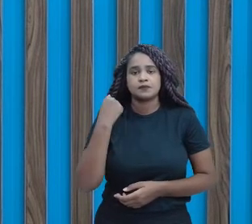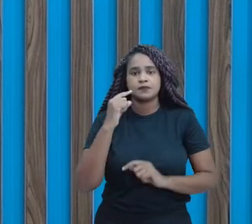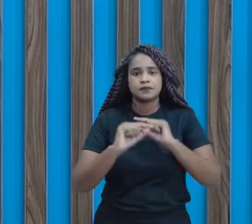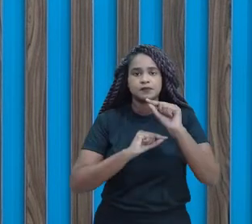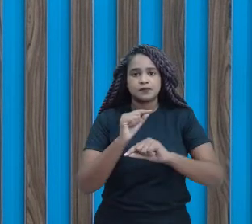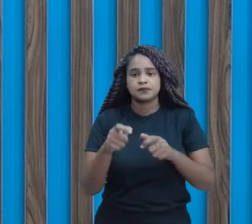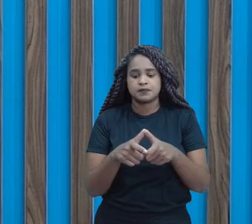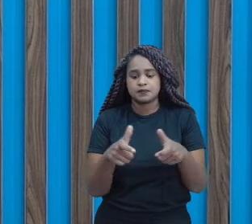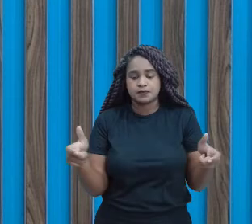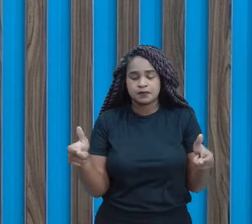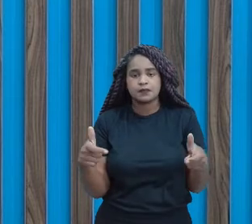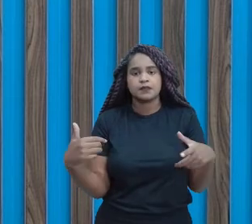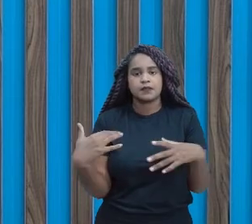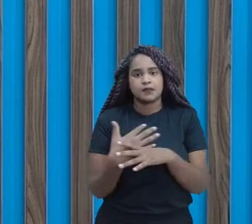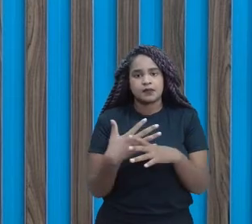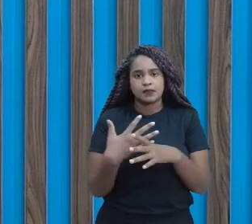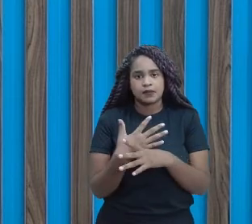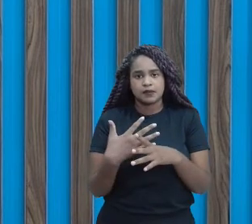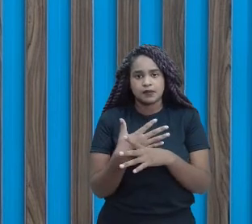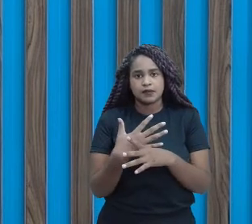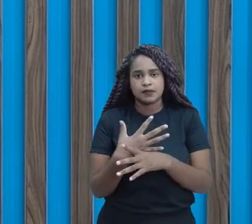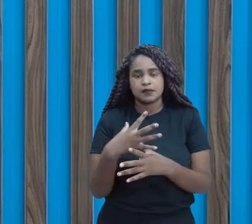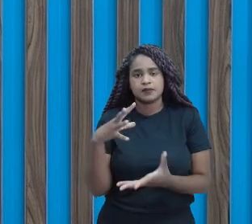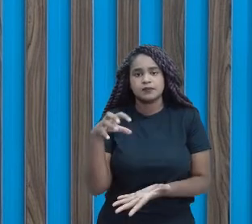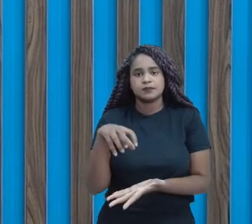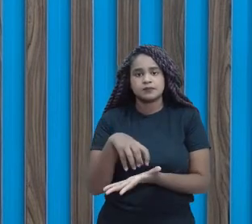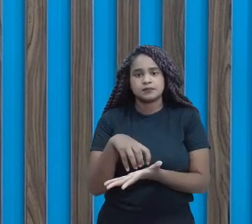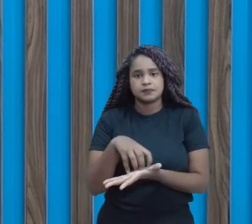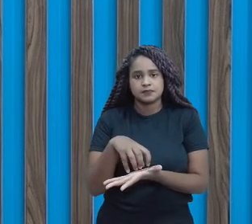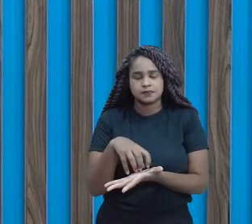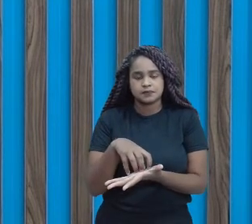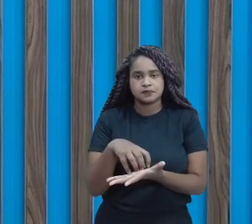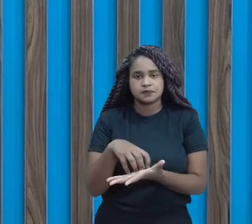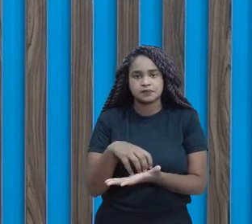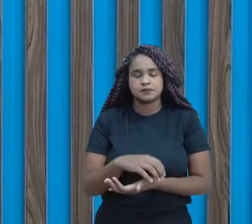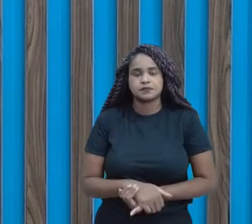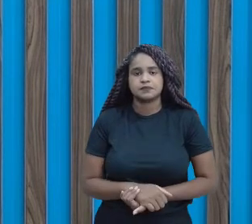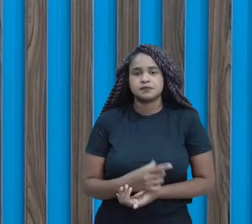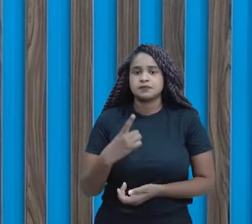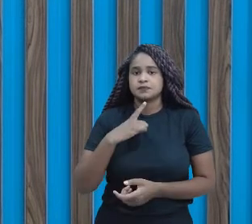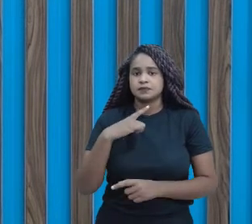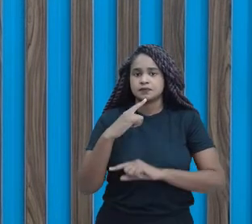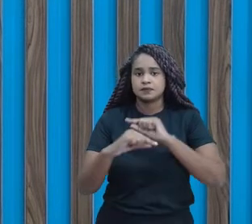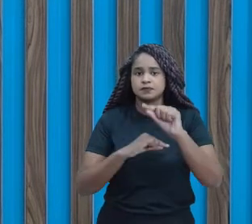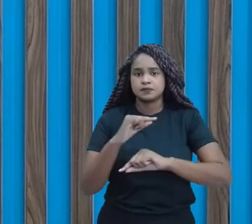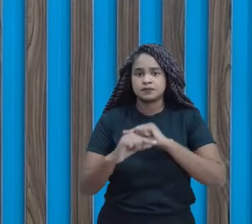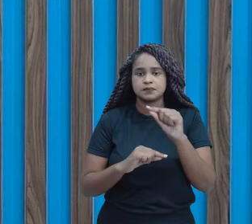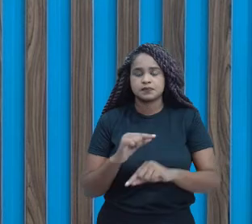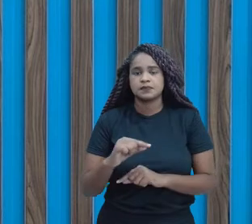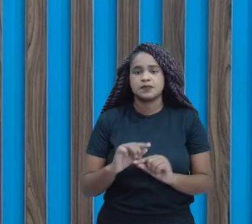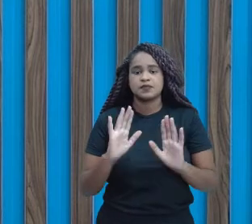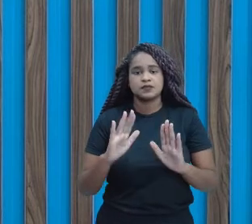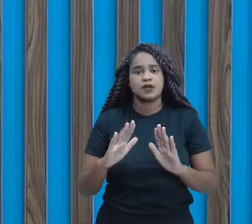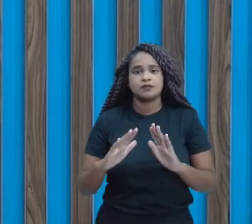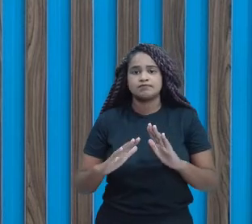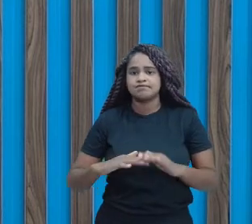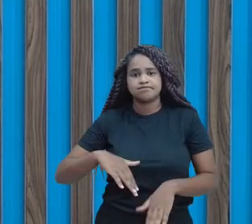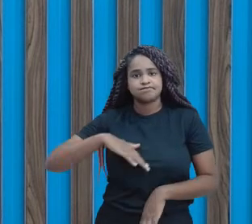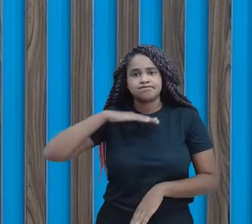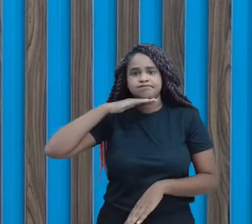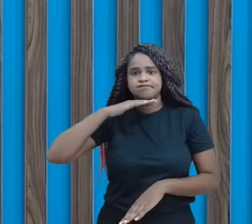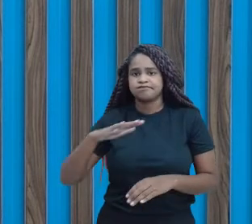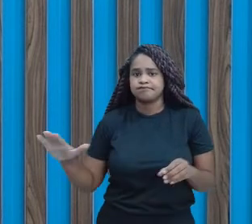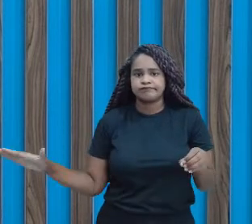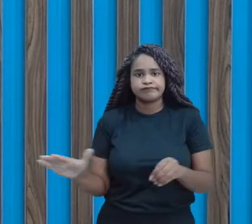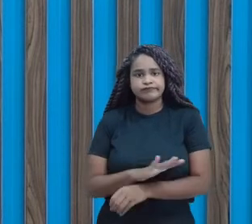a maioria das cidades, dos centros urbanos, eles estão com a rede de esgoto saturada, não é?